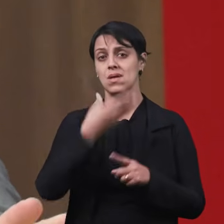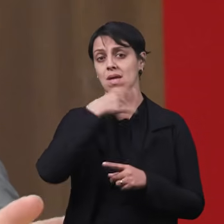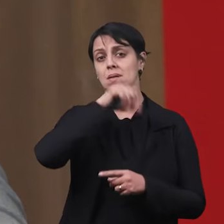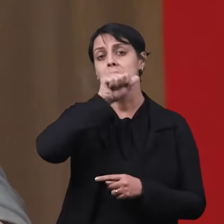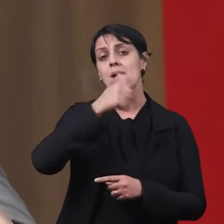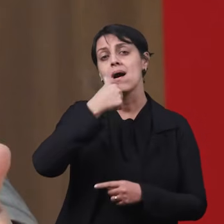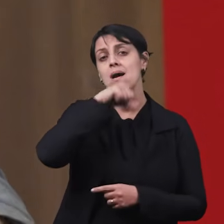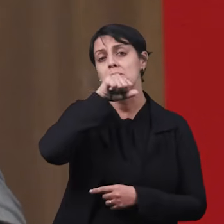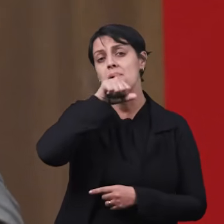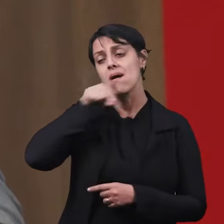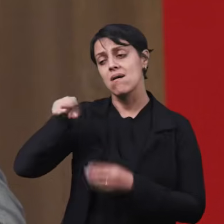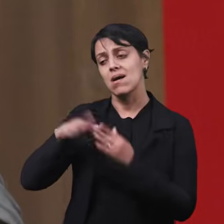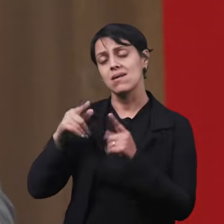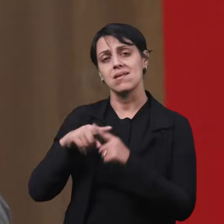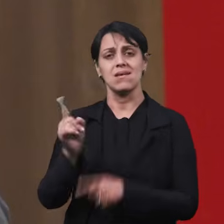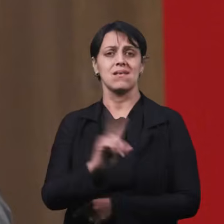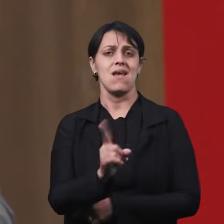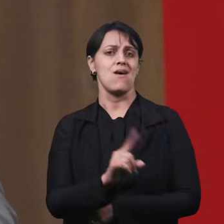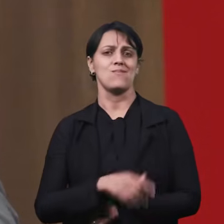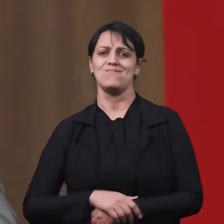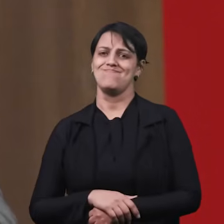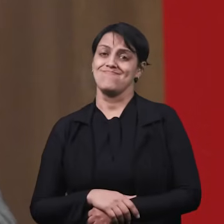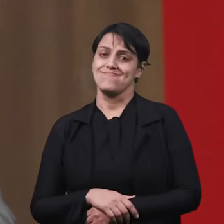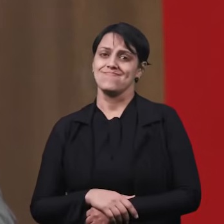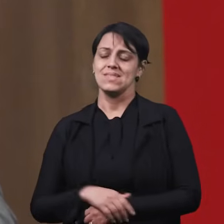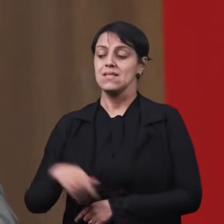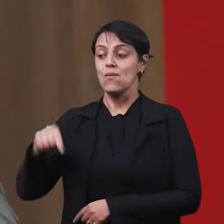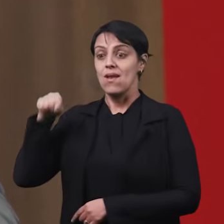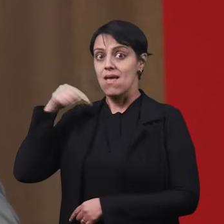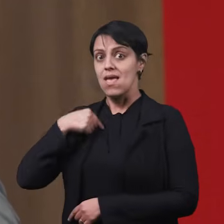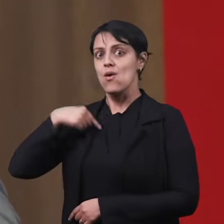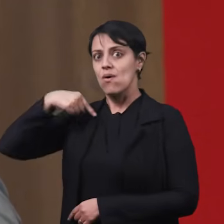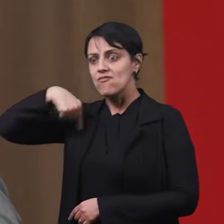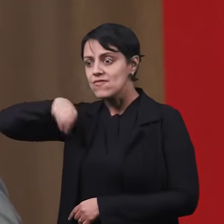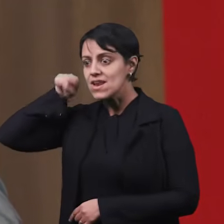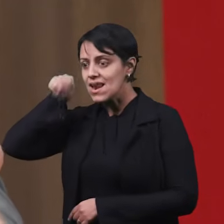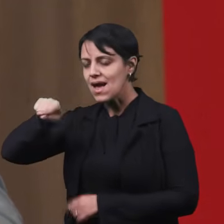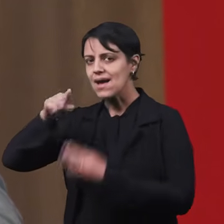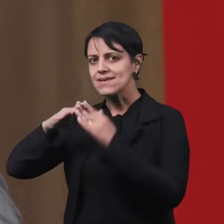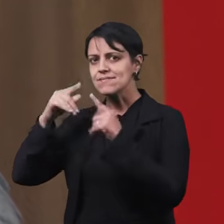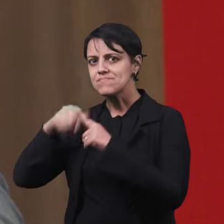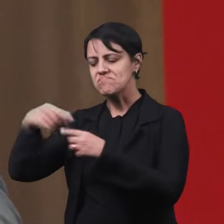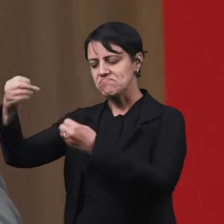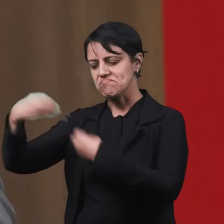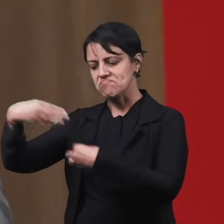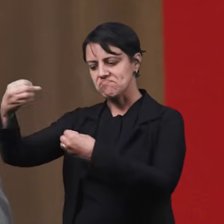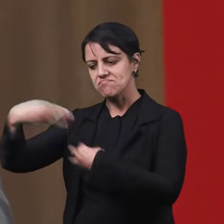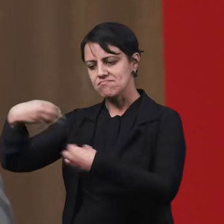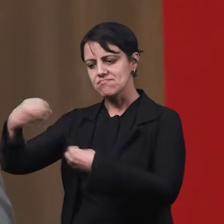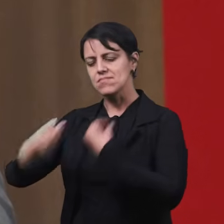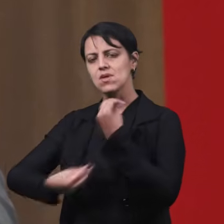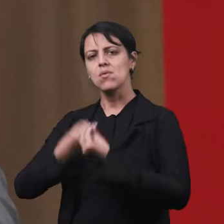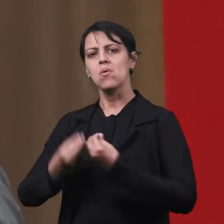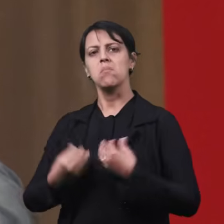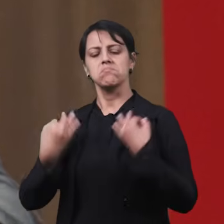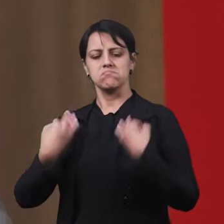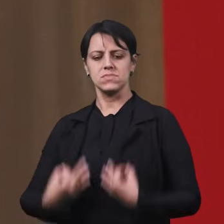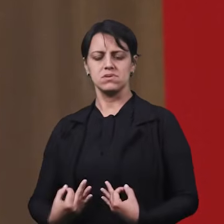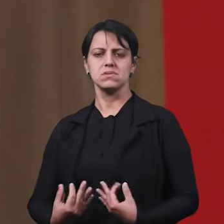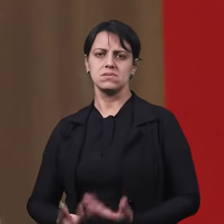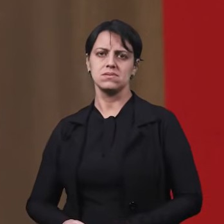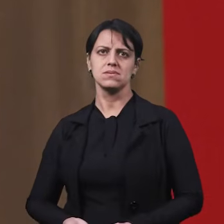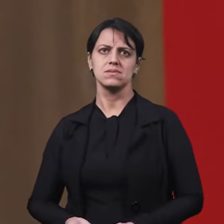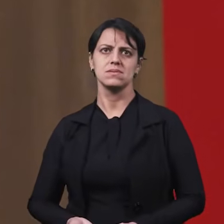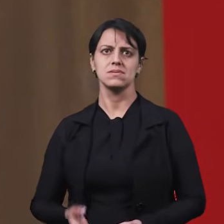da igreja. Então, a igreja, o ensino que recebemos dentro da nossa igreja foi nos ensinando uma postura. Então,